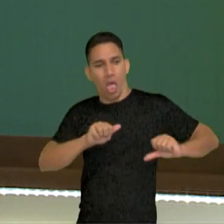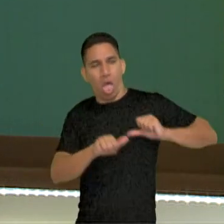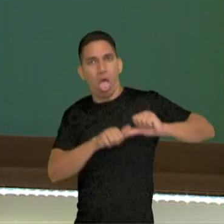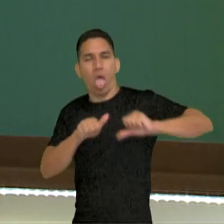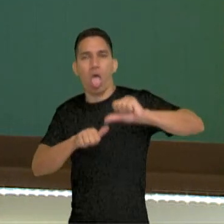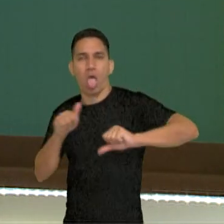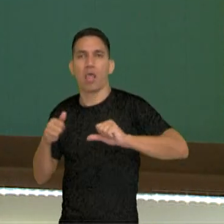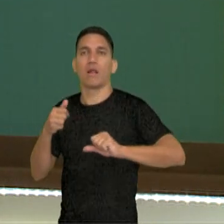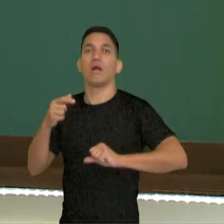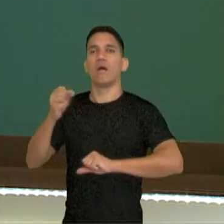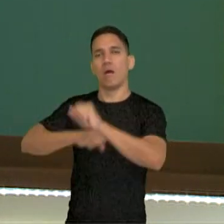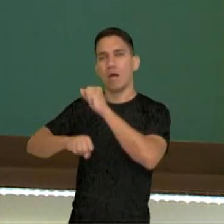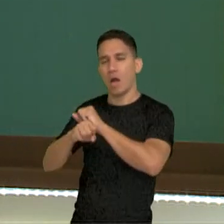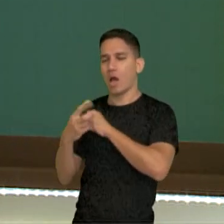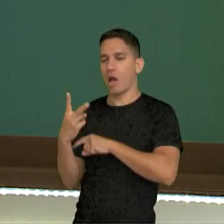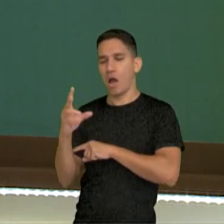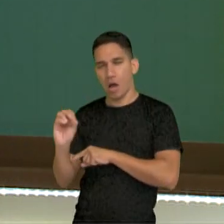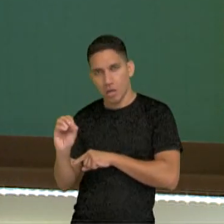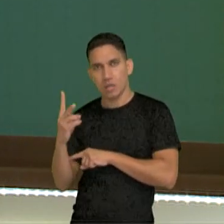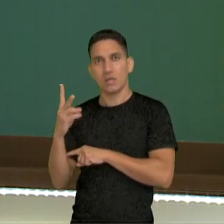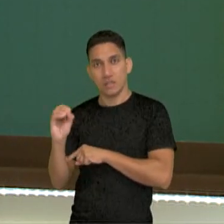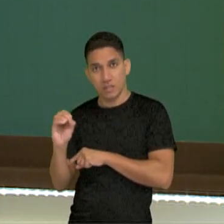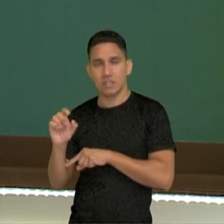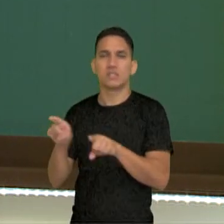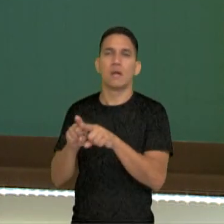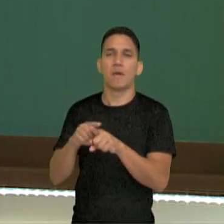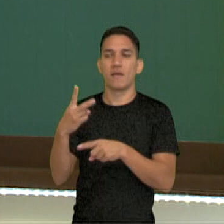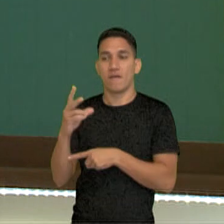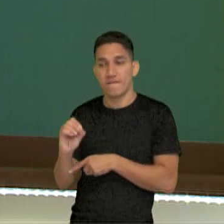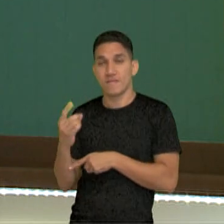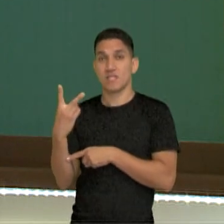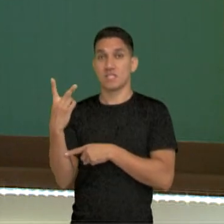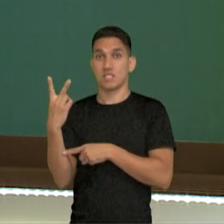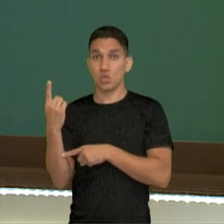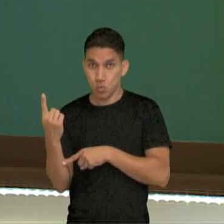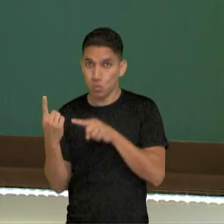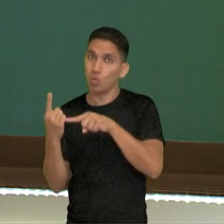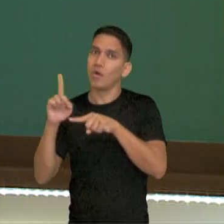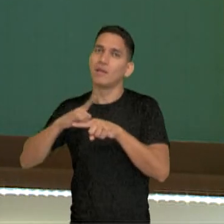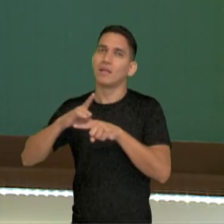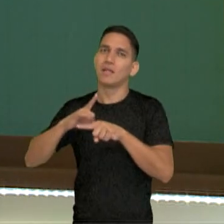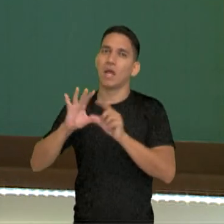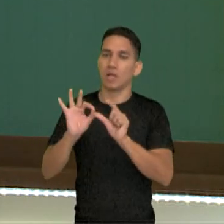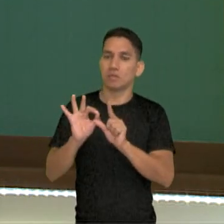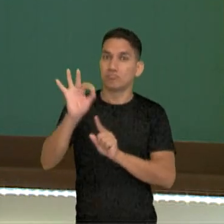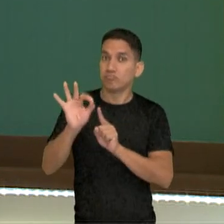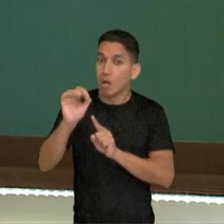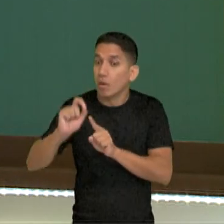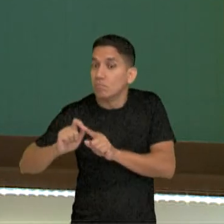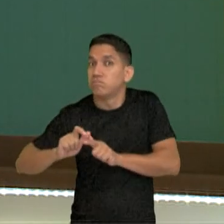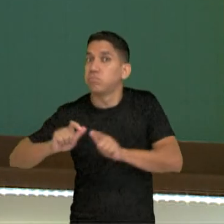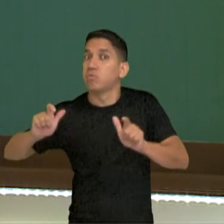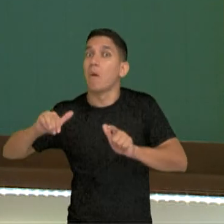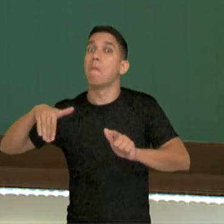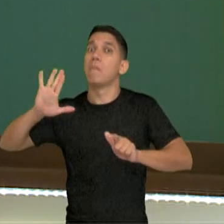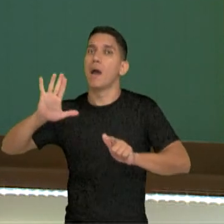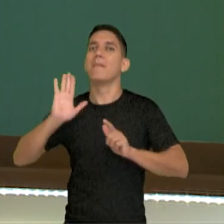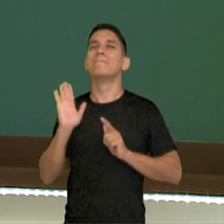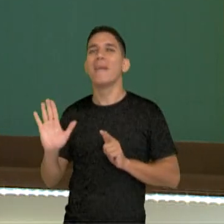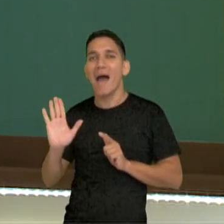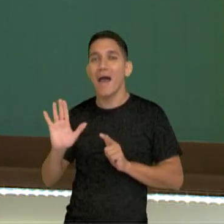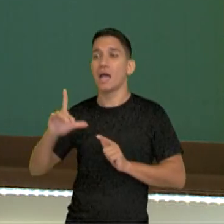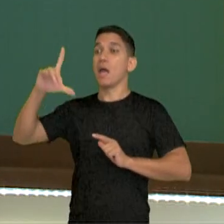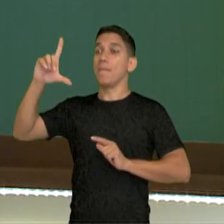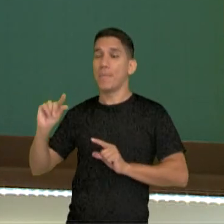aqui em 2020, 2021, nós temos um aumento dessas taxas ali de mortalidade, mas ainda